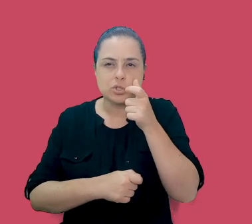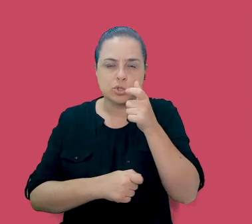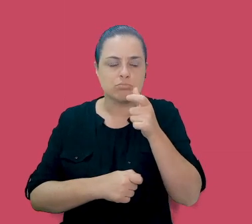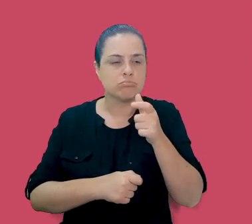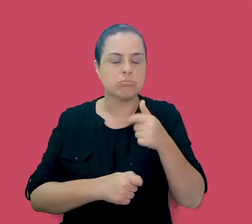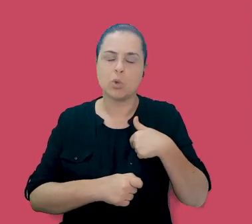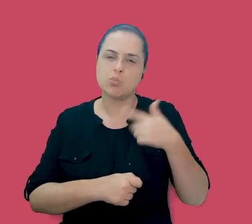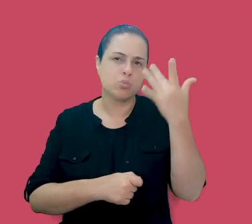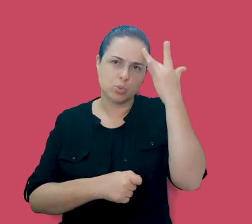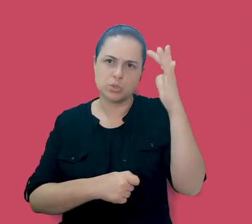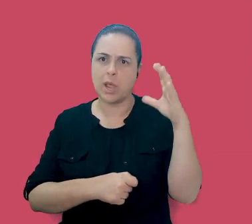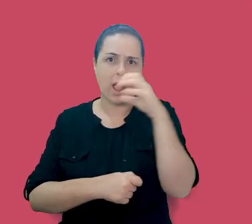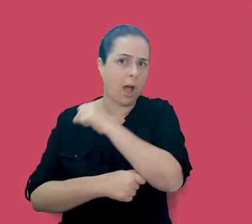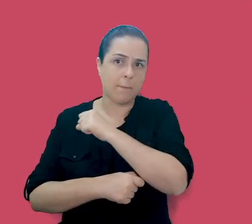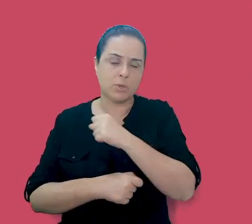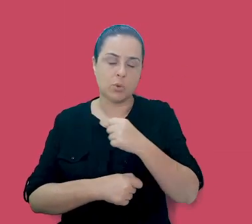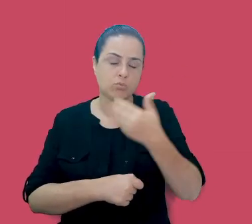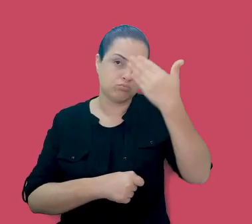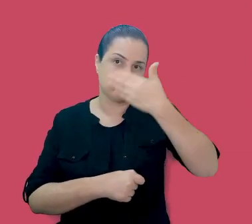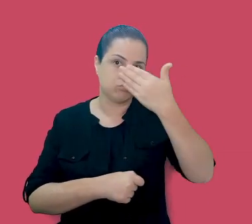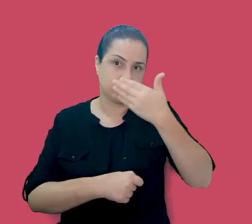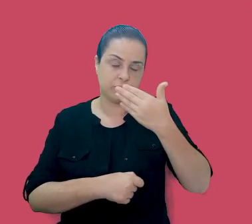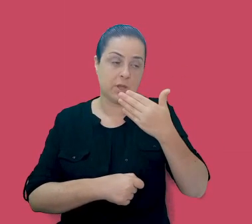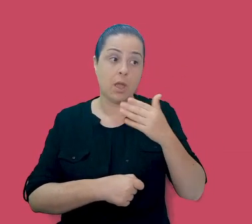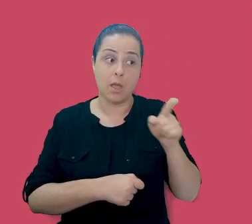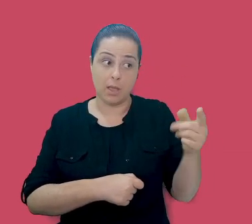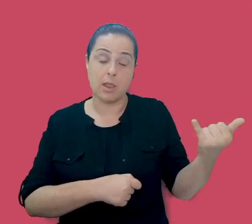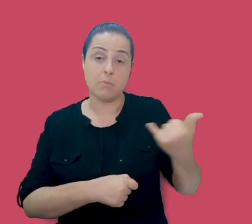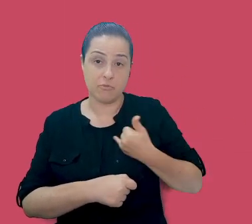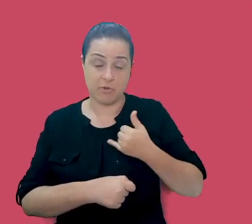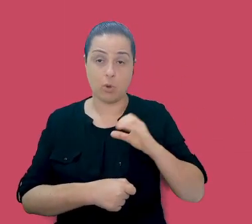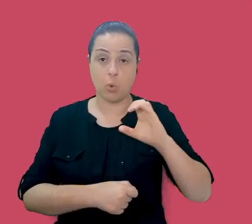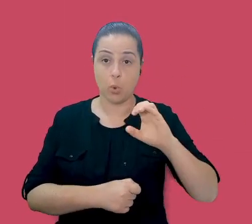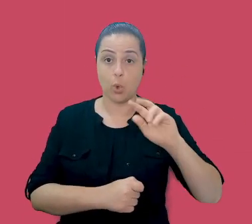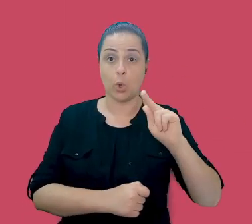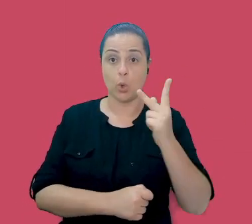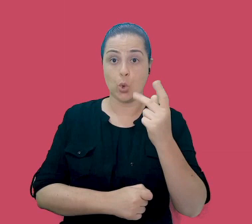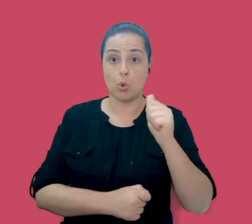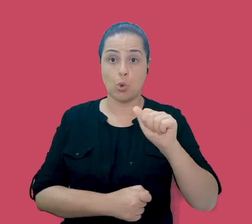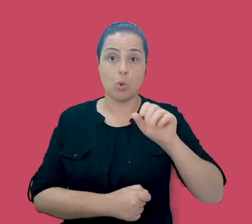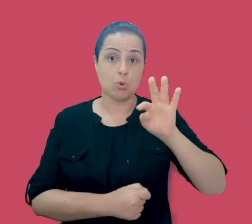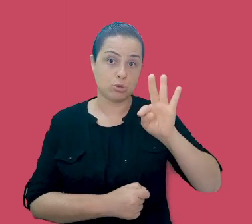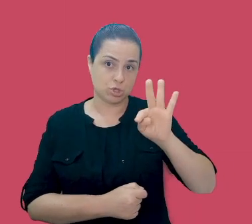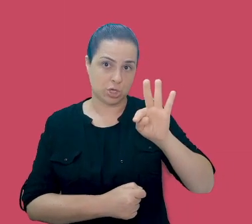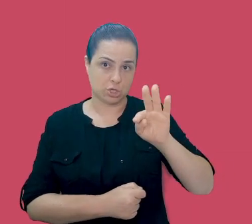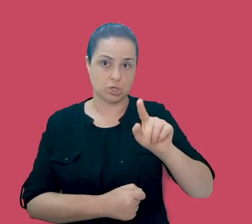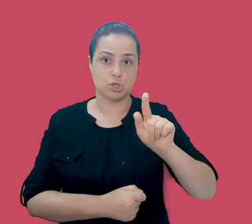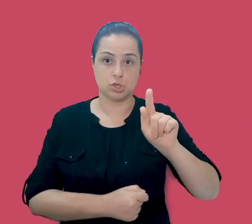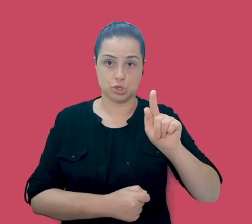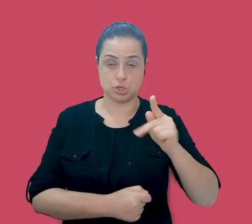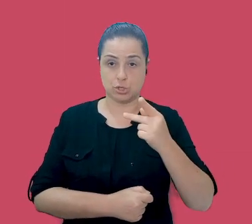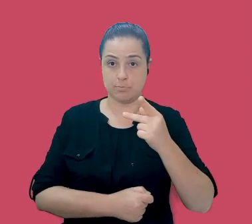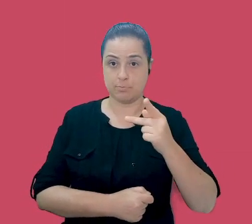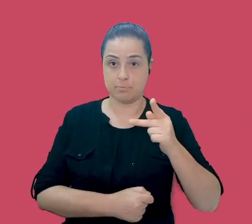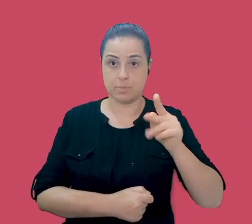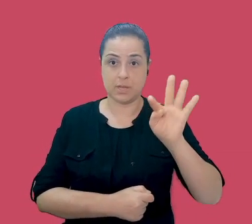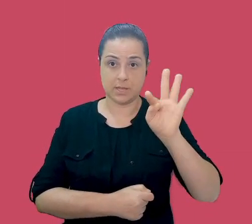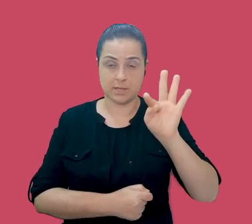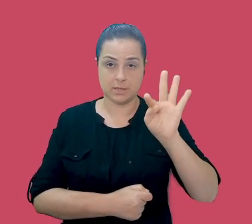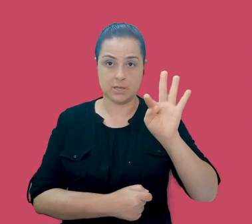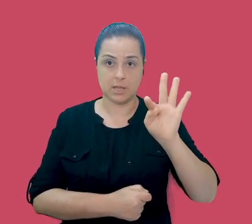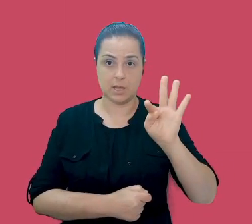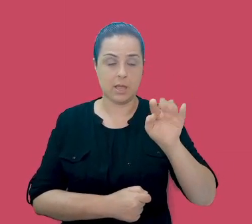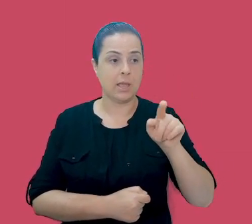essa reportagem, mas que ele tem o ChatGPT, quando é colocado em relação à